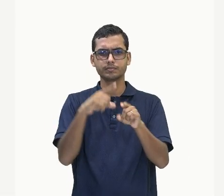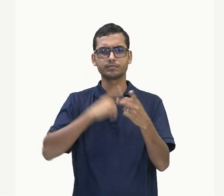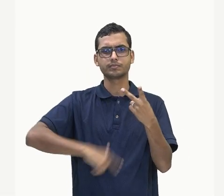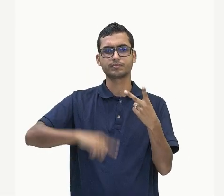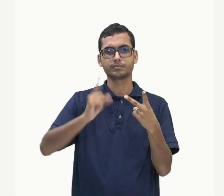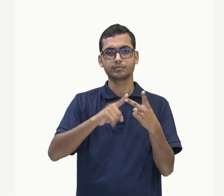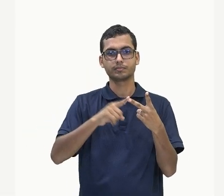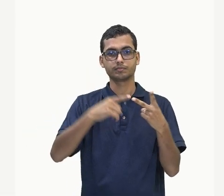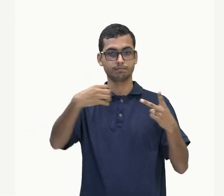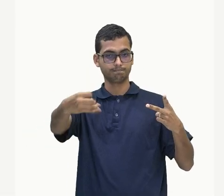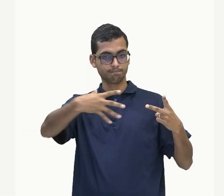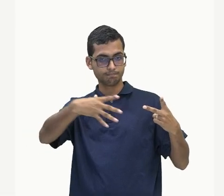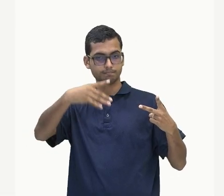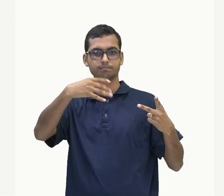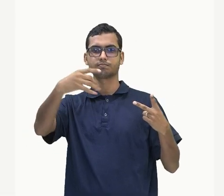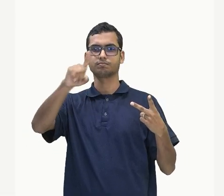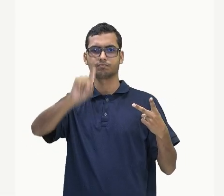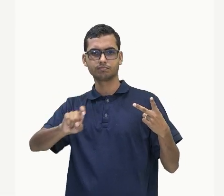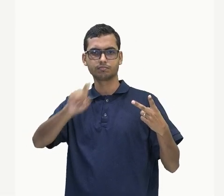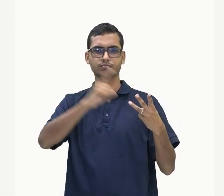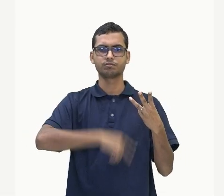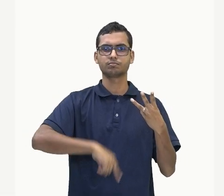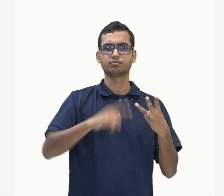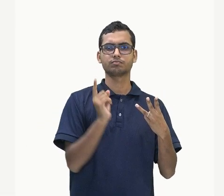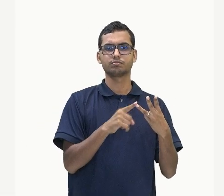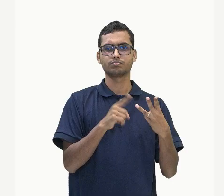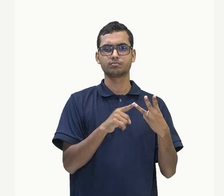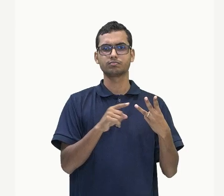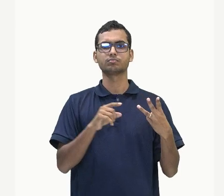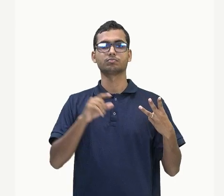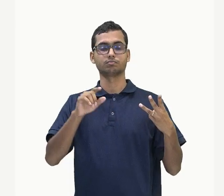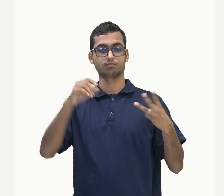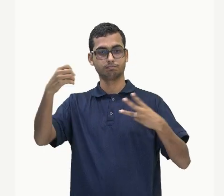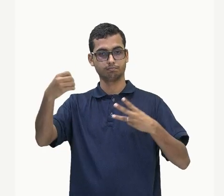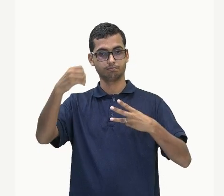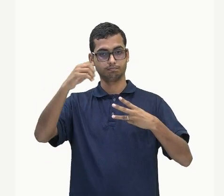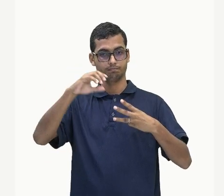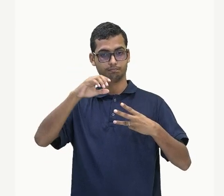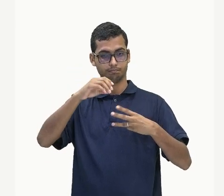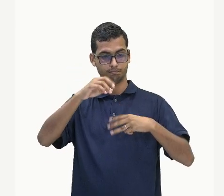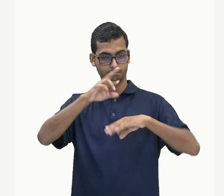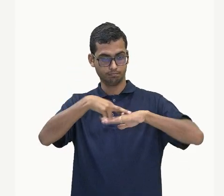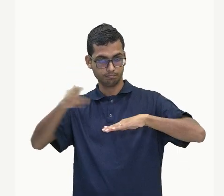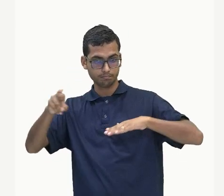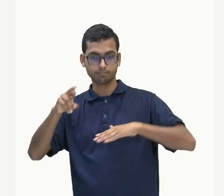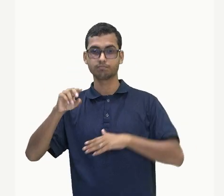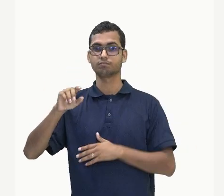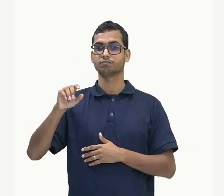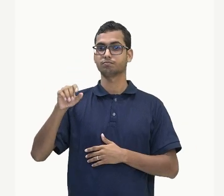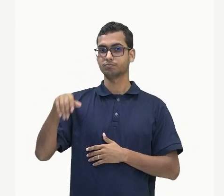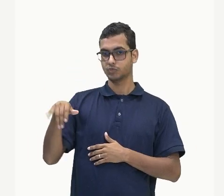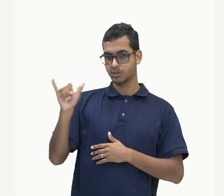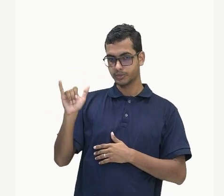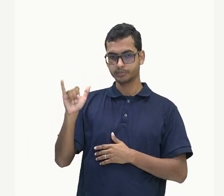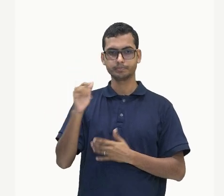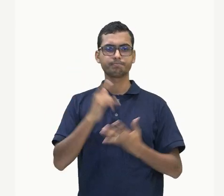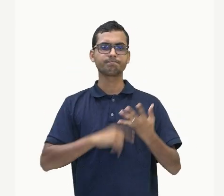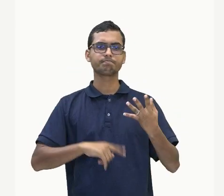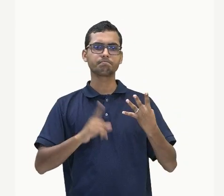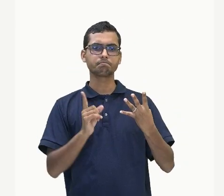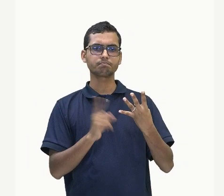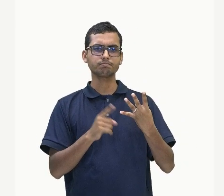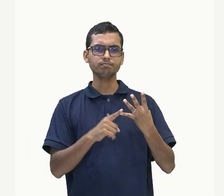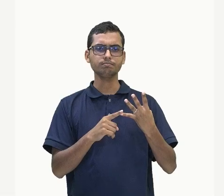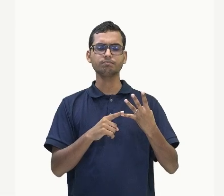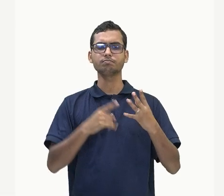Percebam que cada uma delas está de acordo aqui com a frequência da onda. Neste início do espectro,